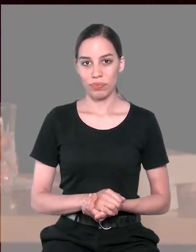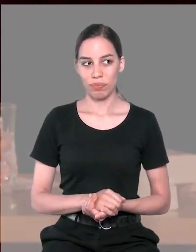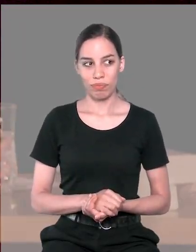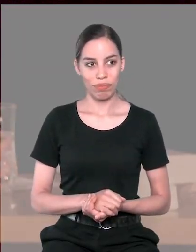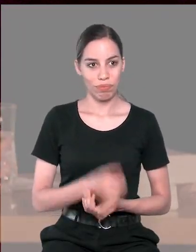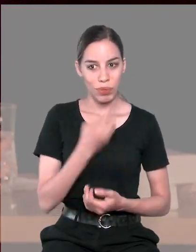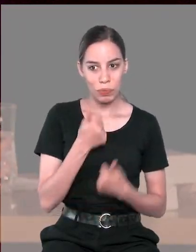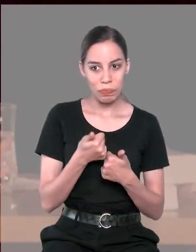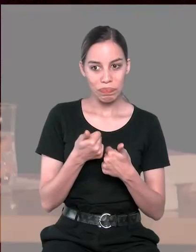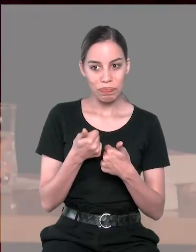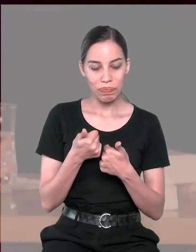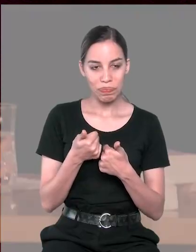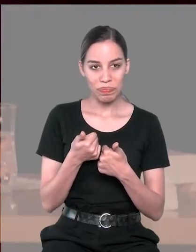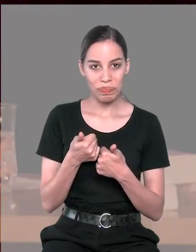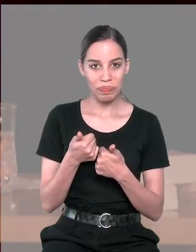Tudo bem?